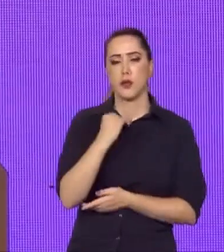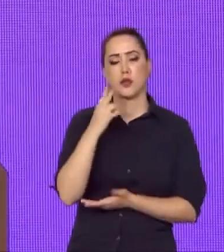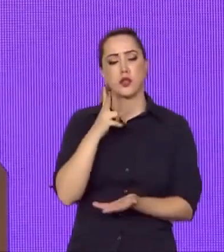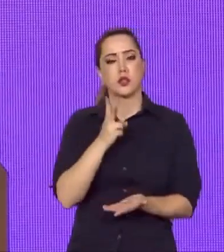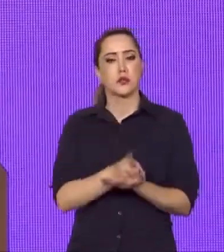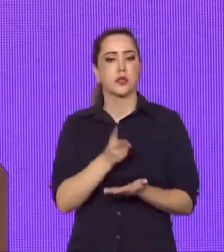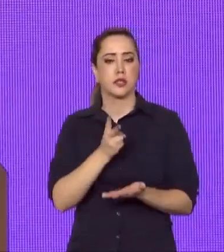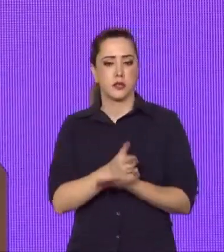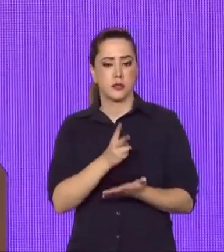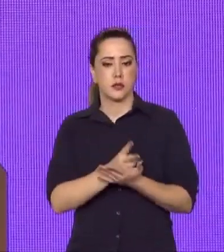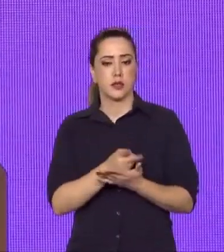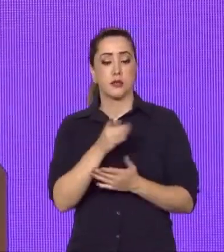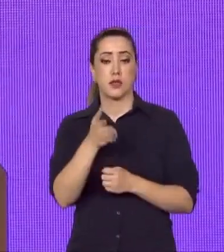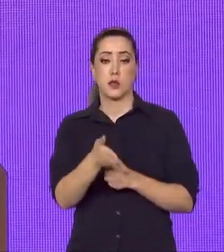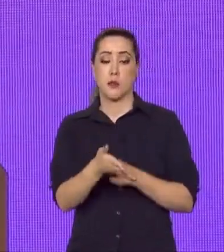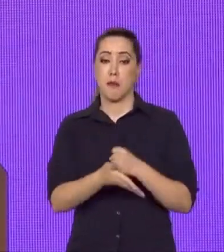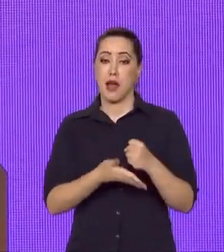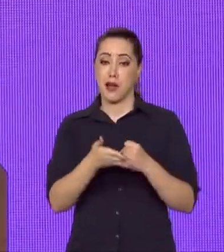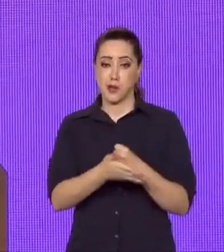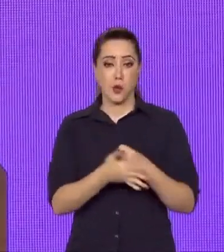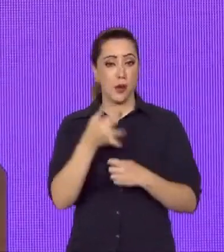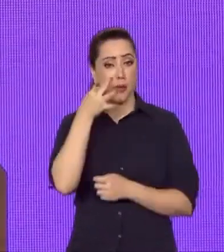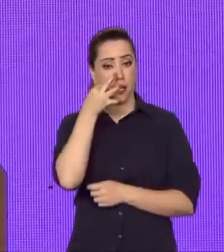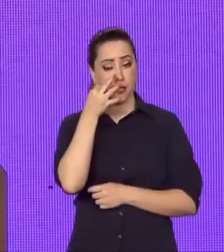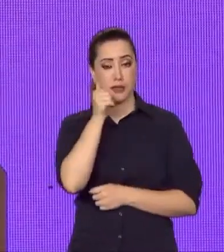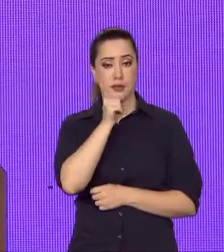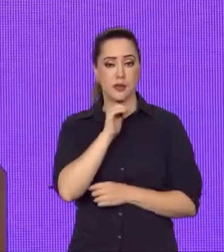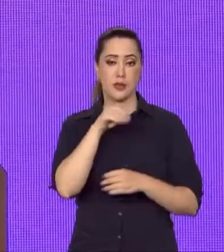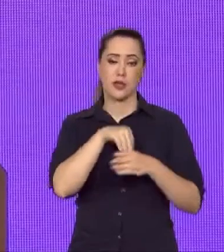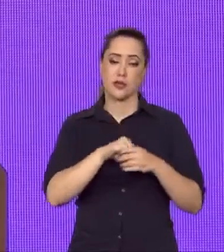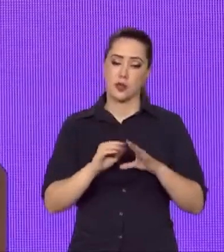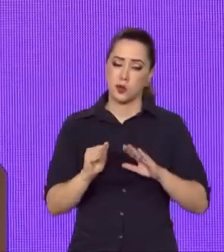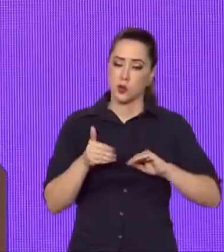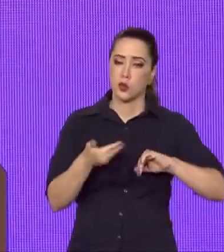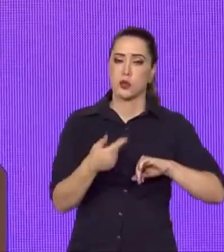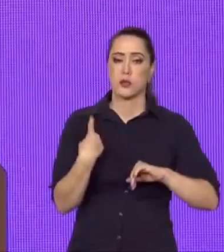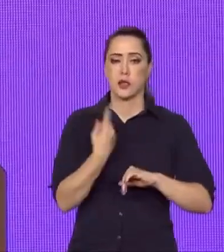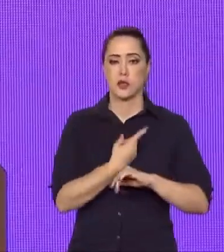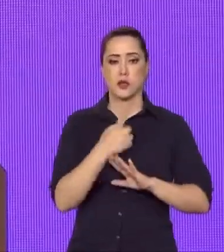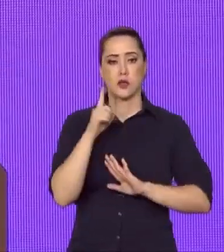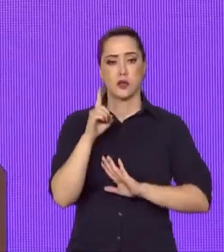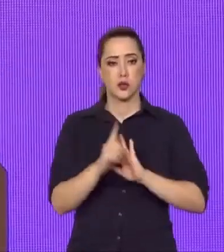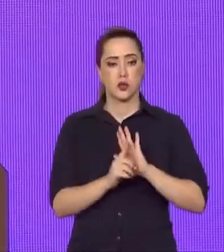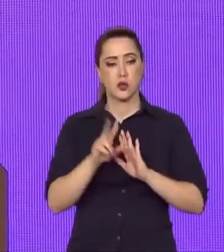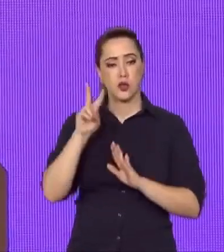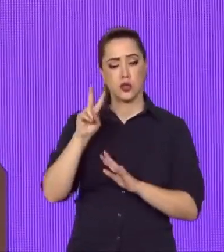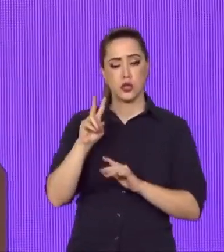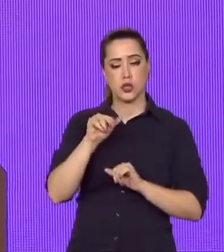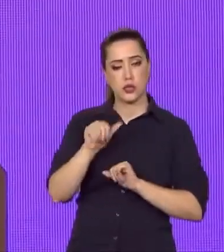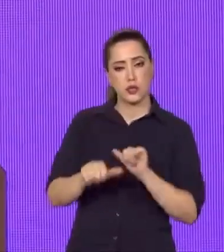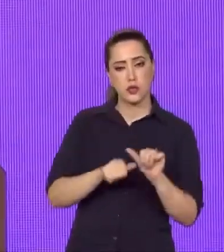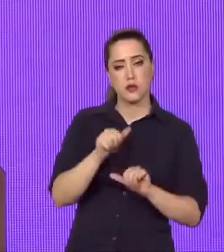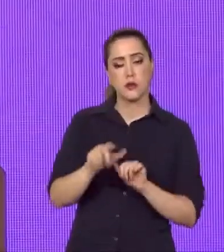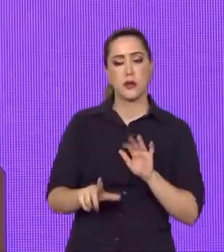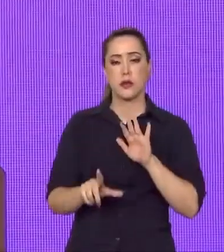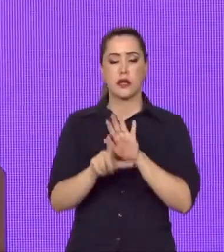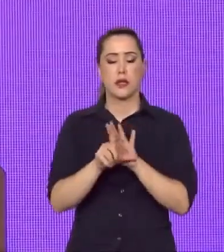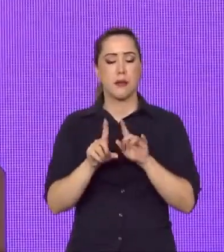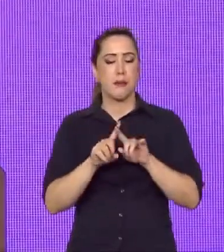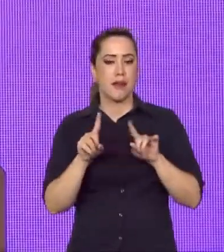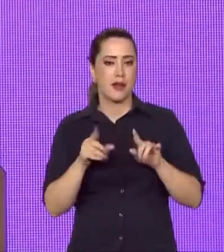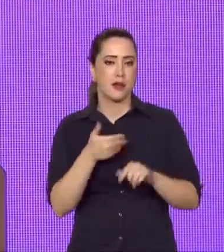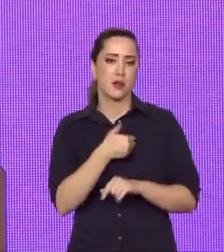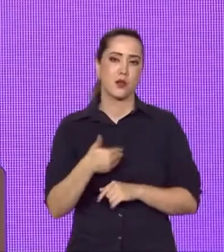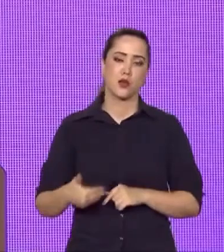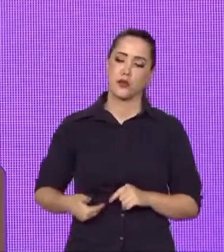mesmo sendo essencial a presença das mulheres nos parlamentos para que nossos direitos sejam refletidos nas leis. Mas como